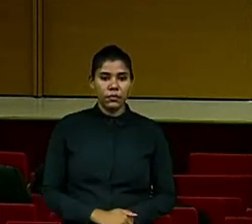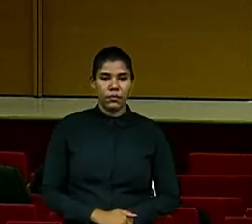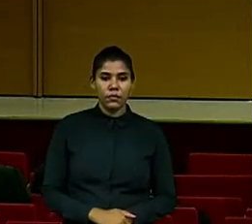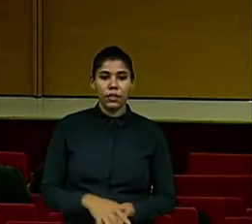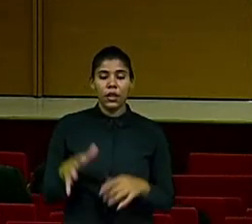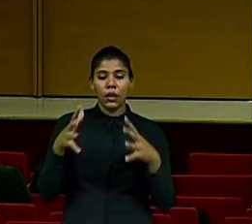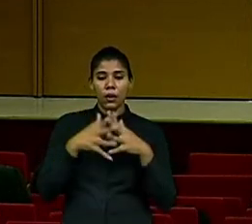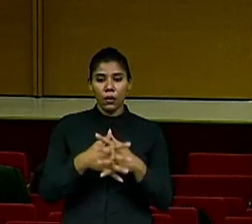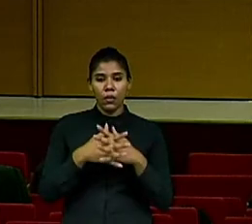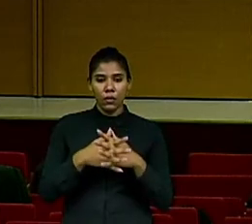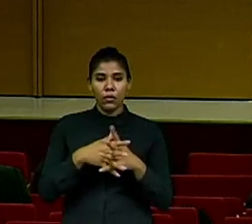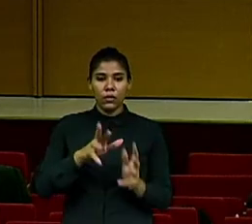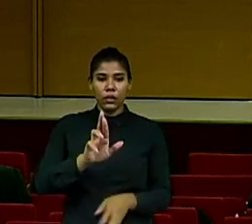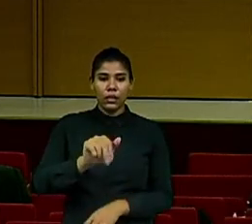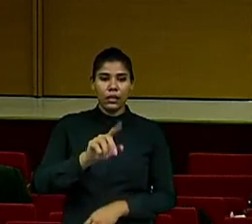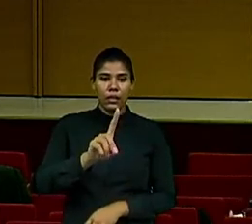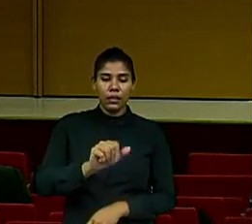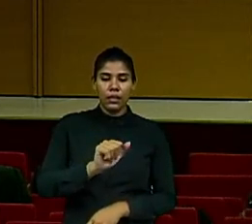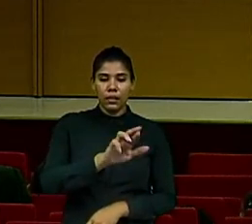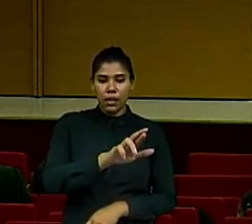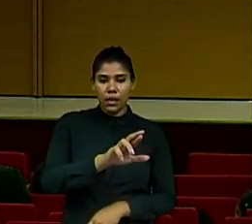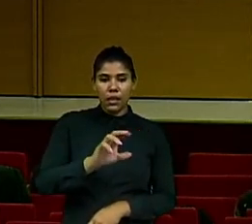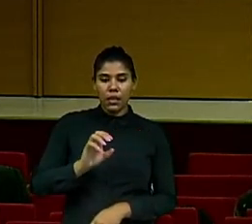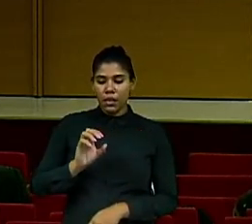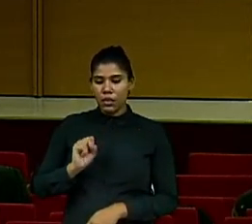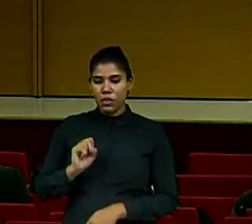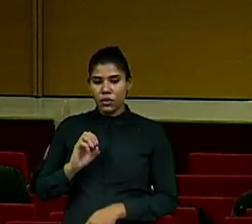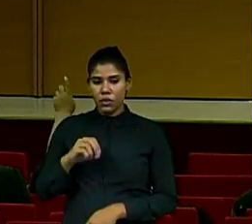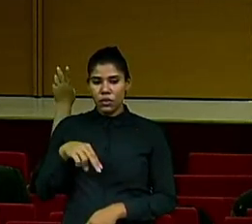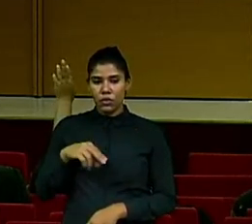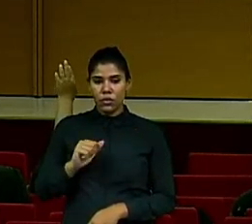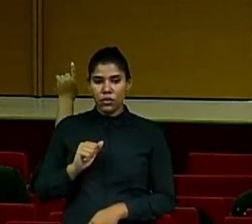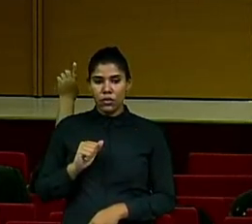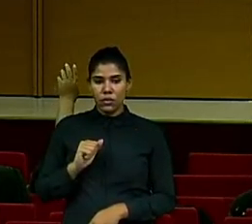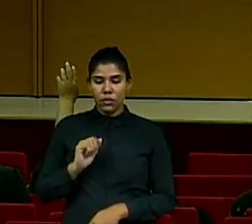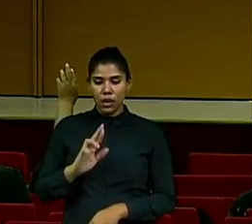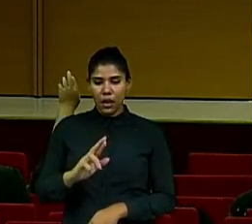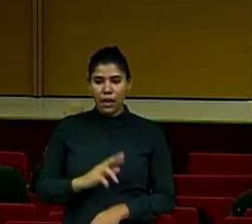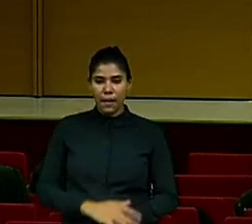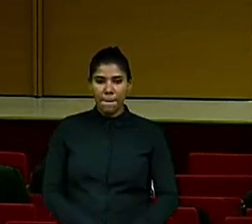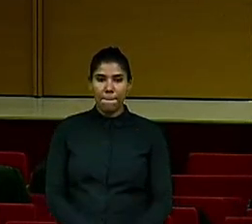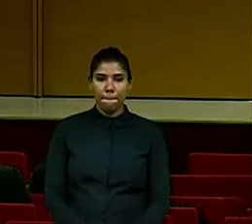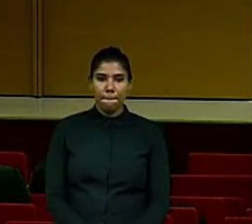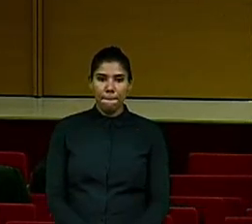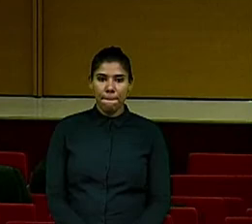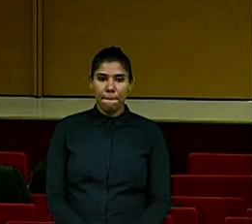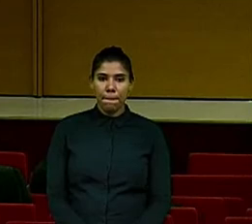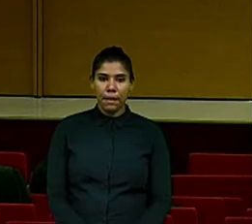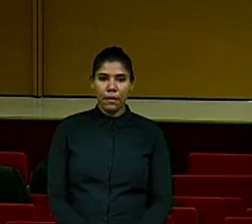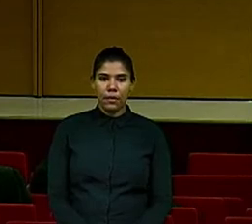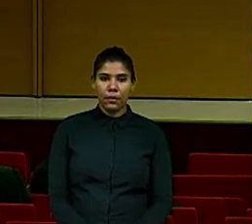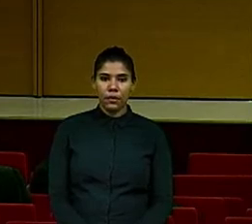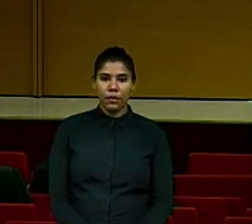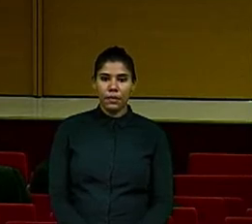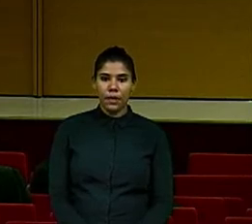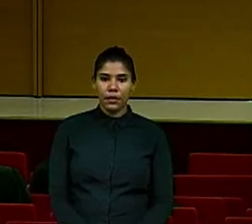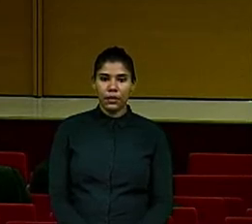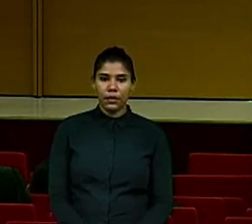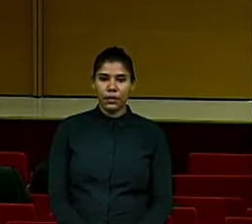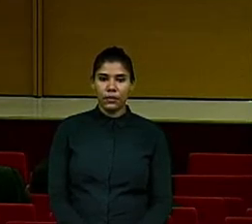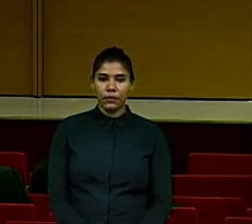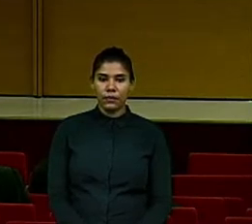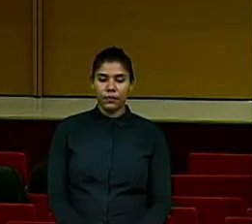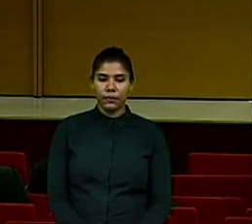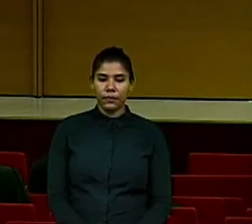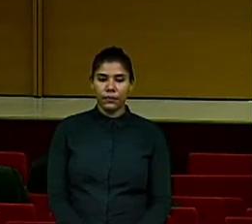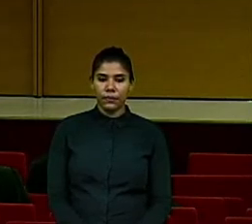porque o radar usa onda eletromagnética e o sonar usa onda mecânica